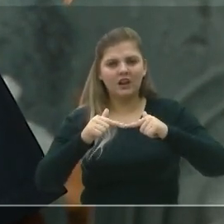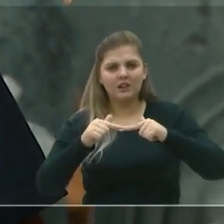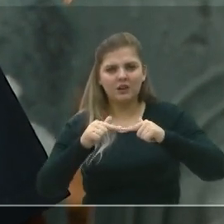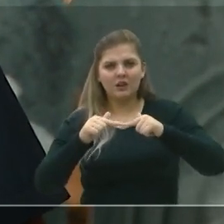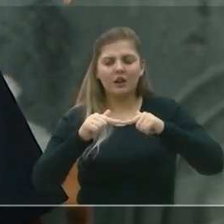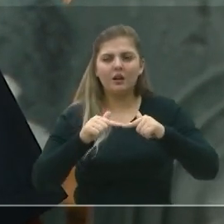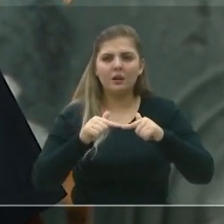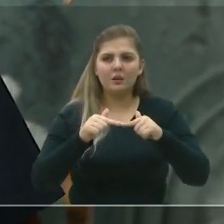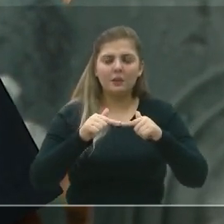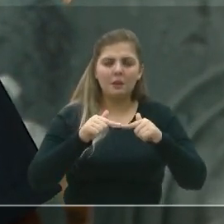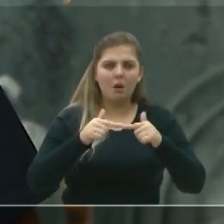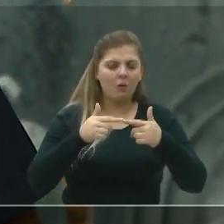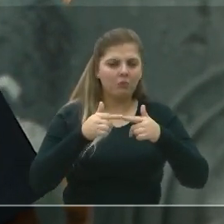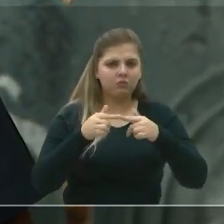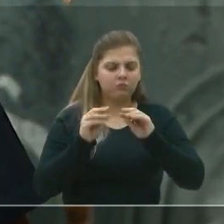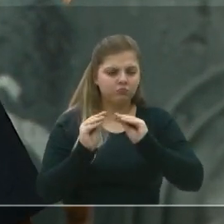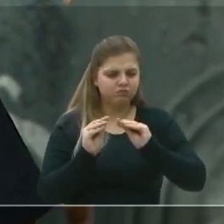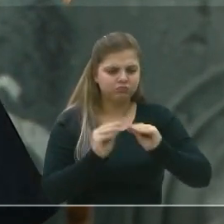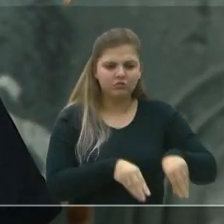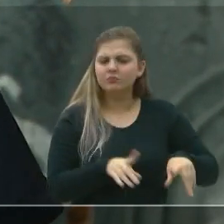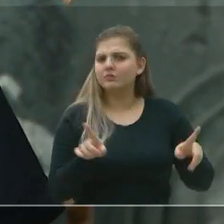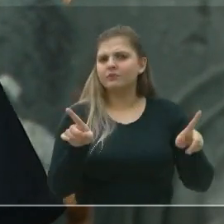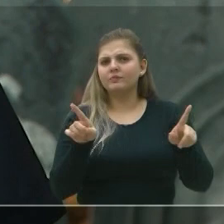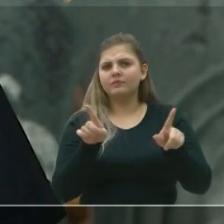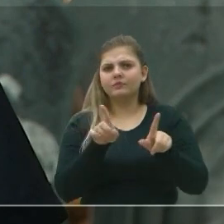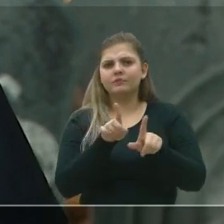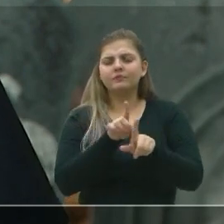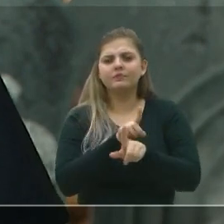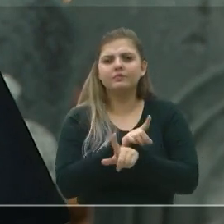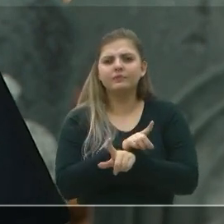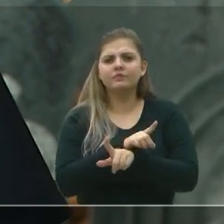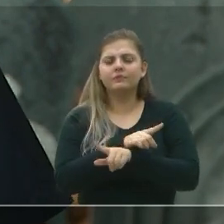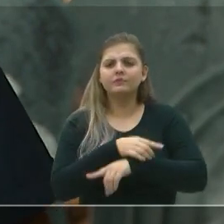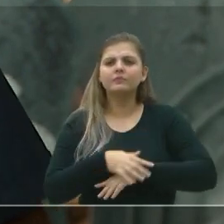batalhas. Ele não perde as